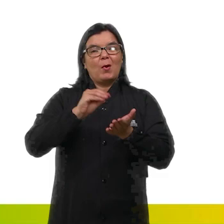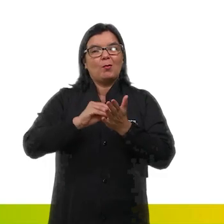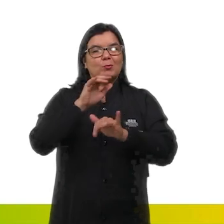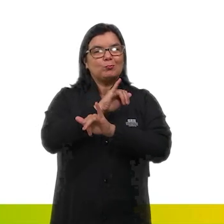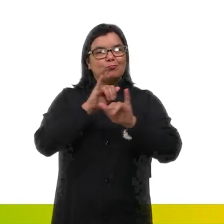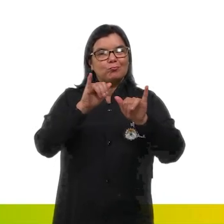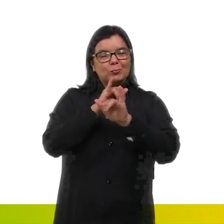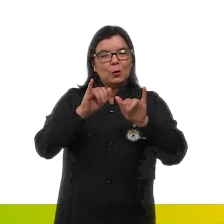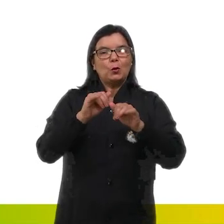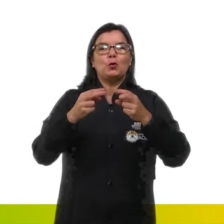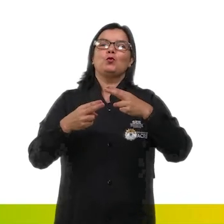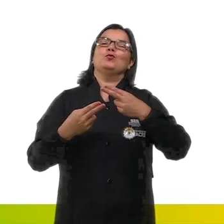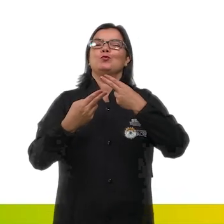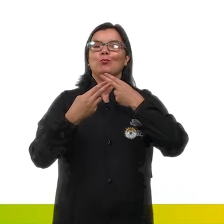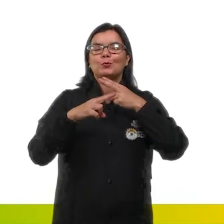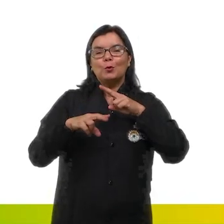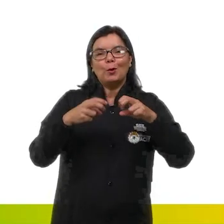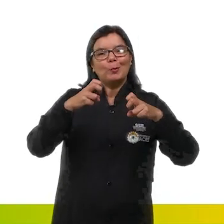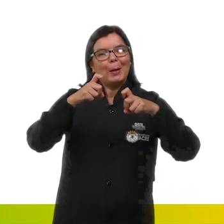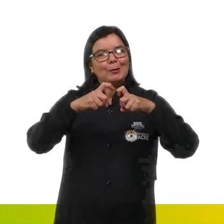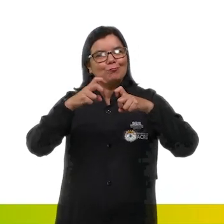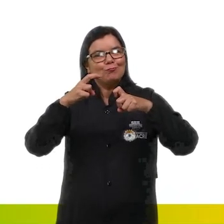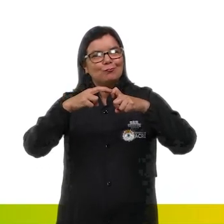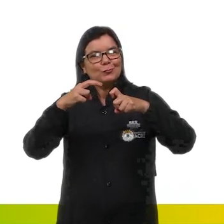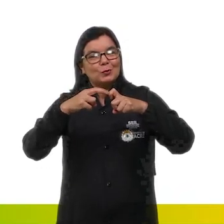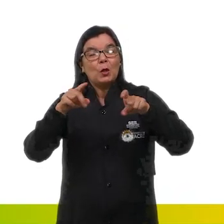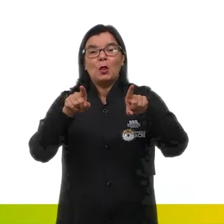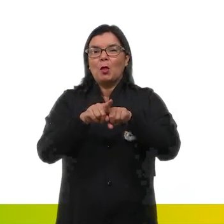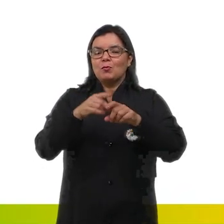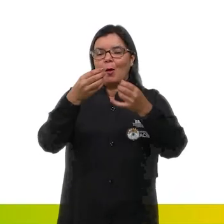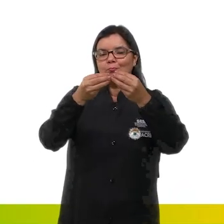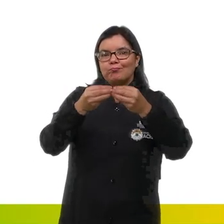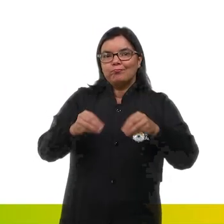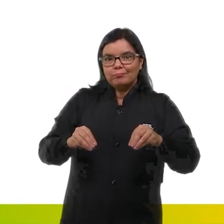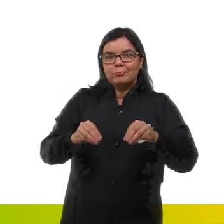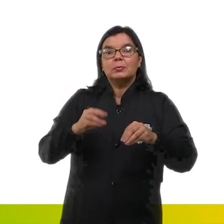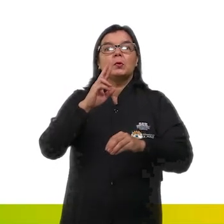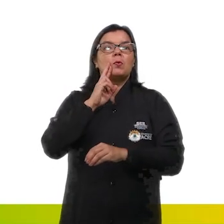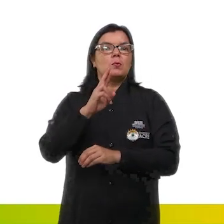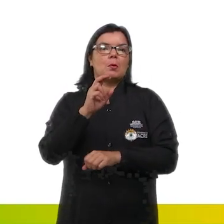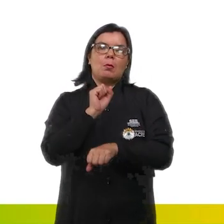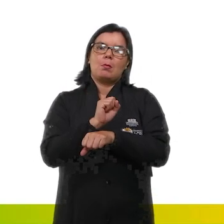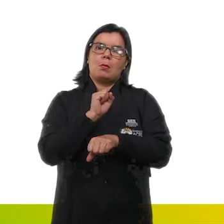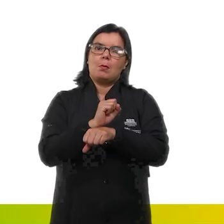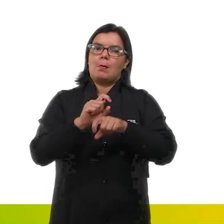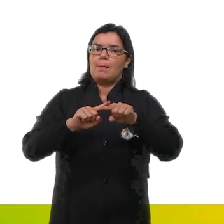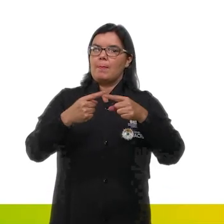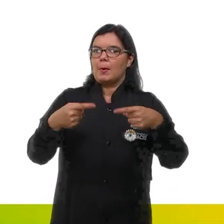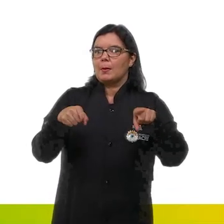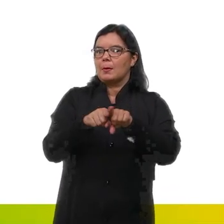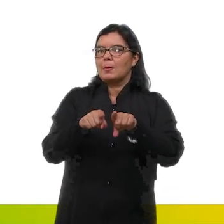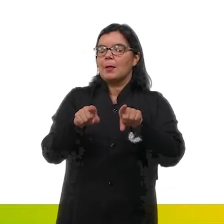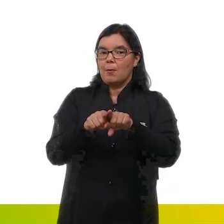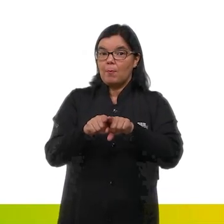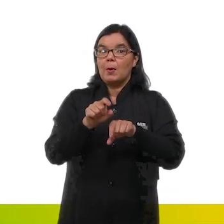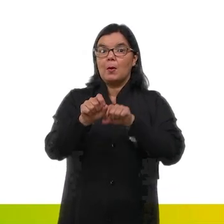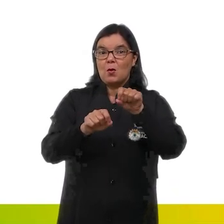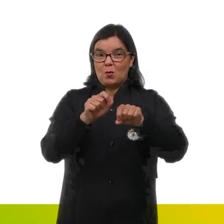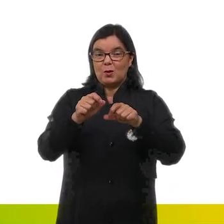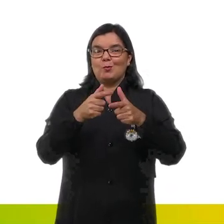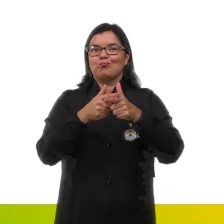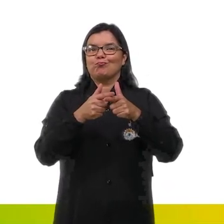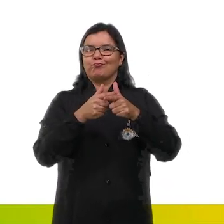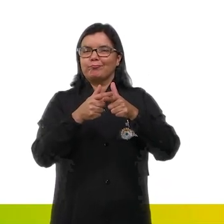de nutrição e de treinamento pode não apenas prejudicar os resultados esperados, como também levar a lesões